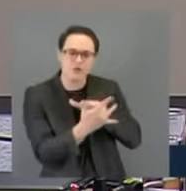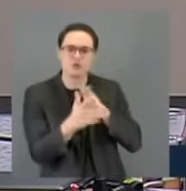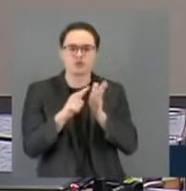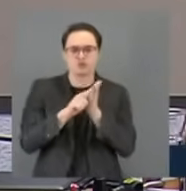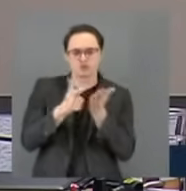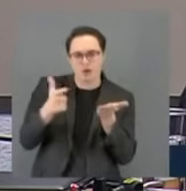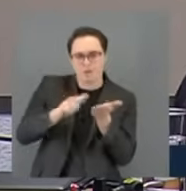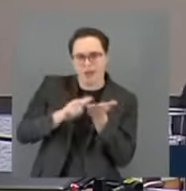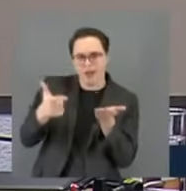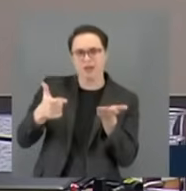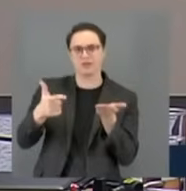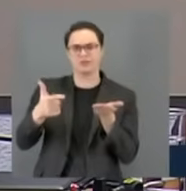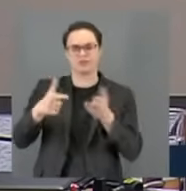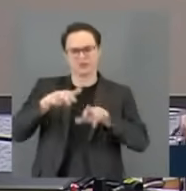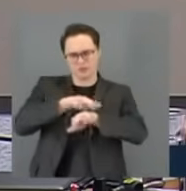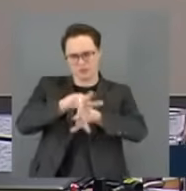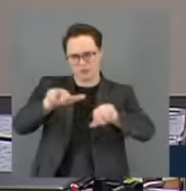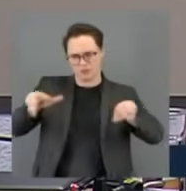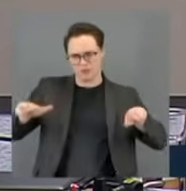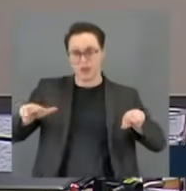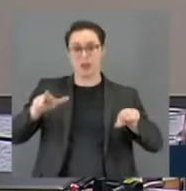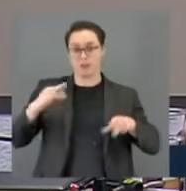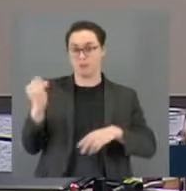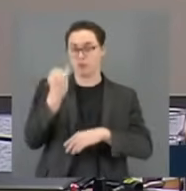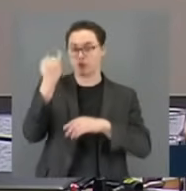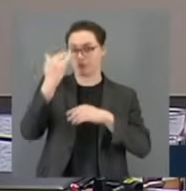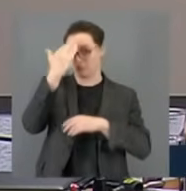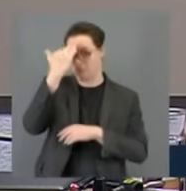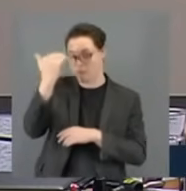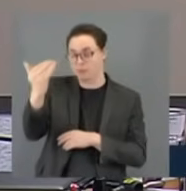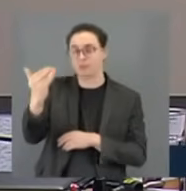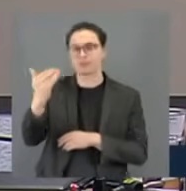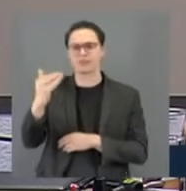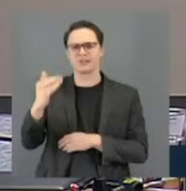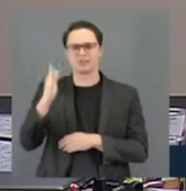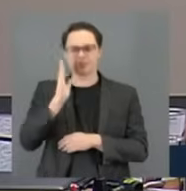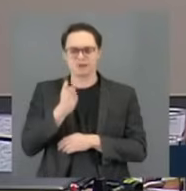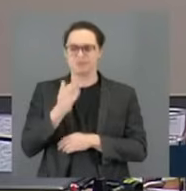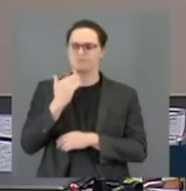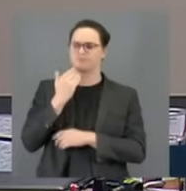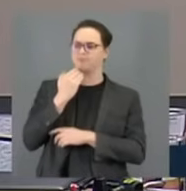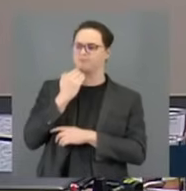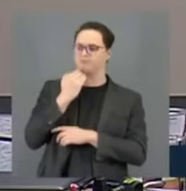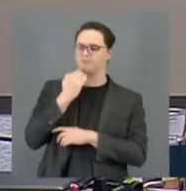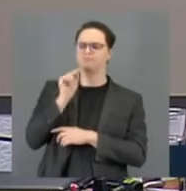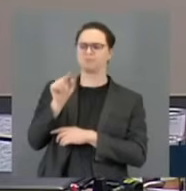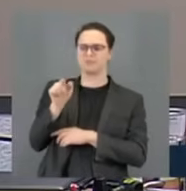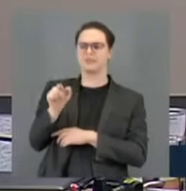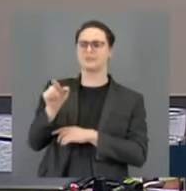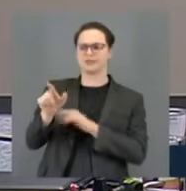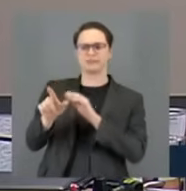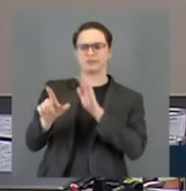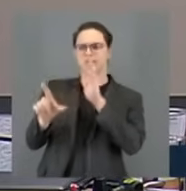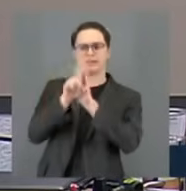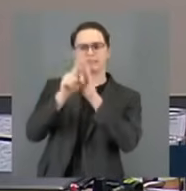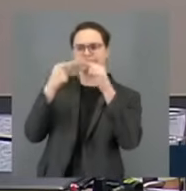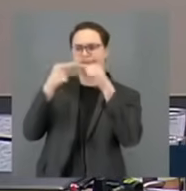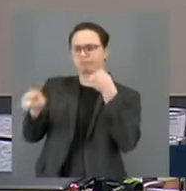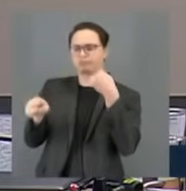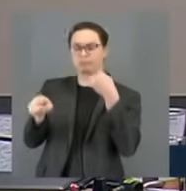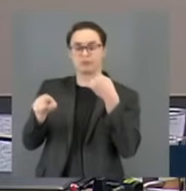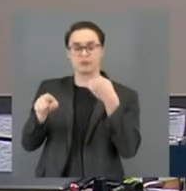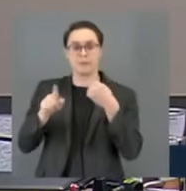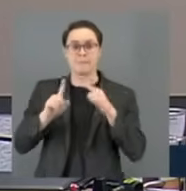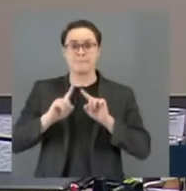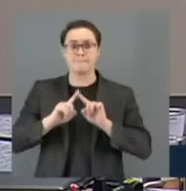jornais de grande importância têm já destacado essas ilegalidades. mas